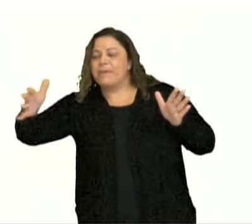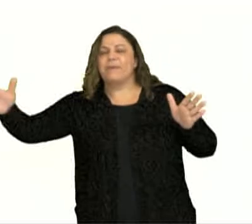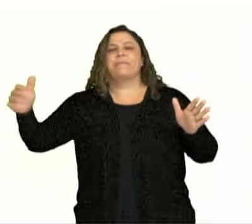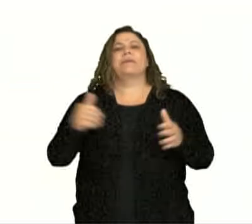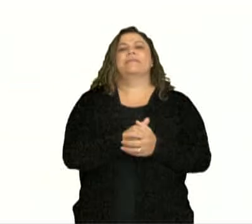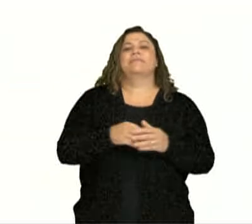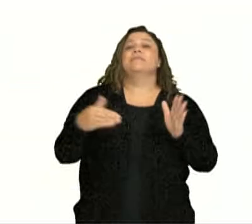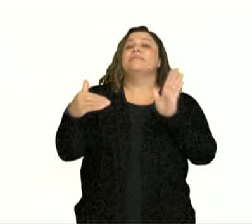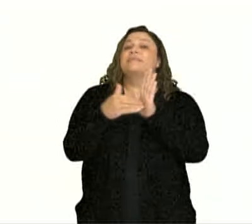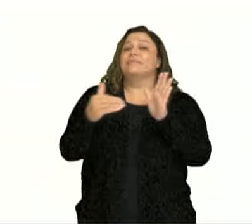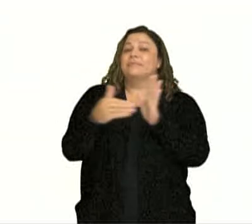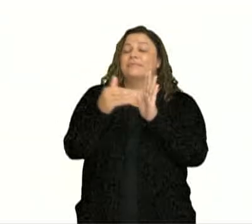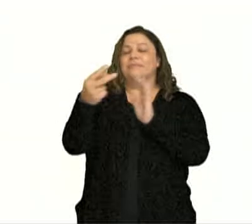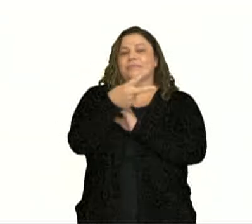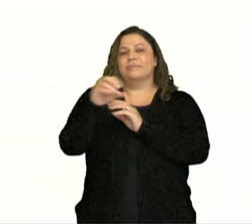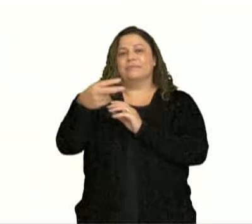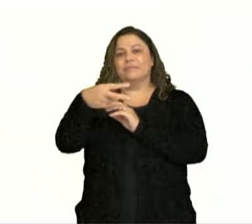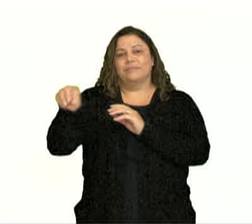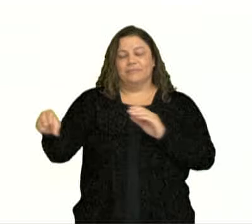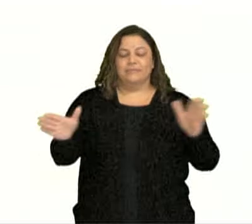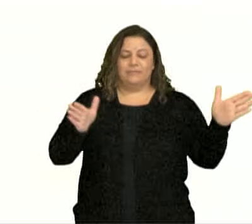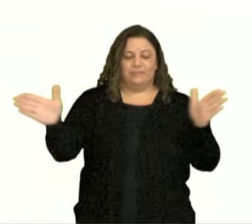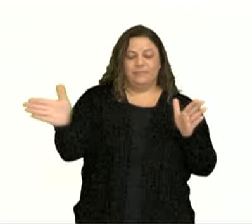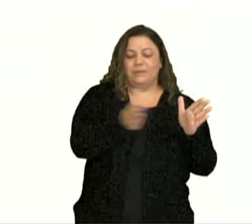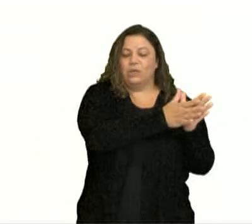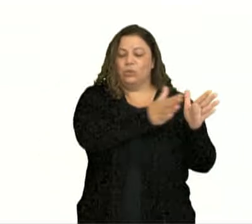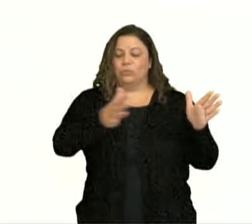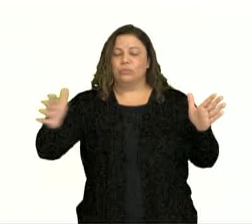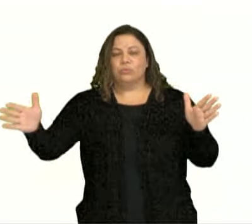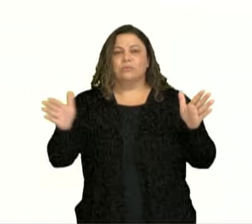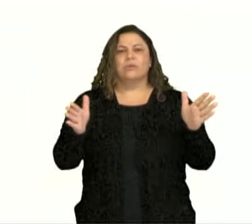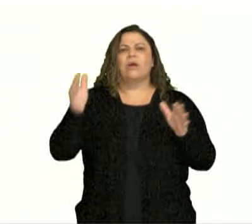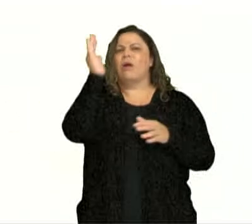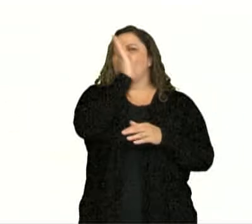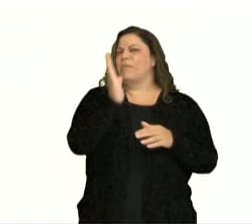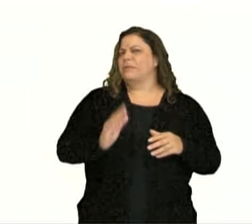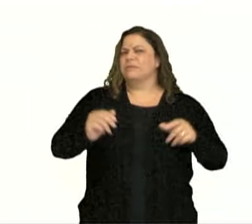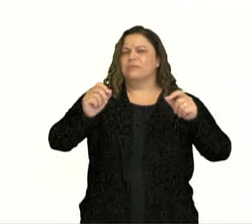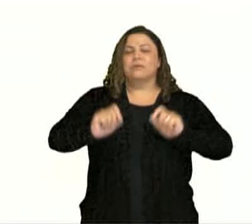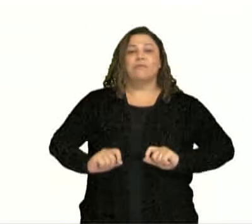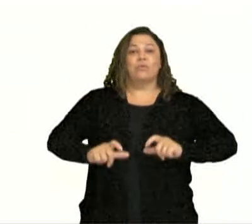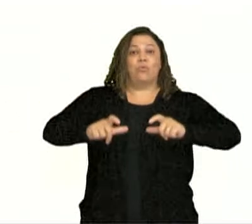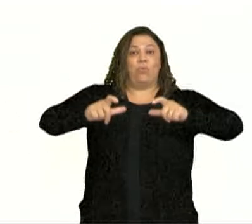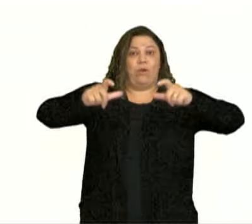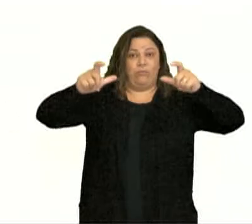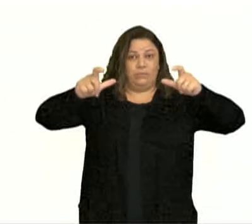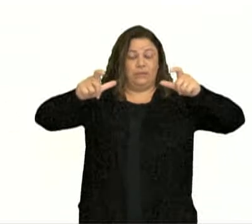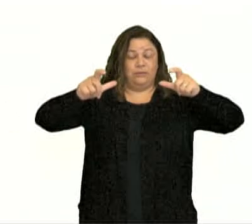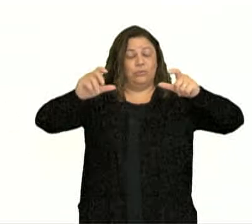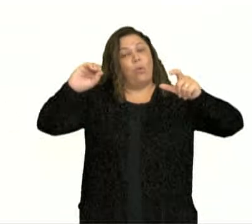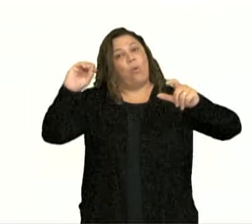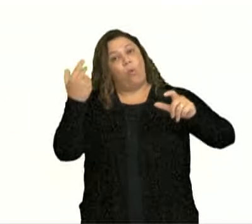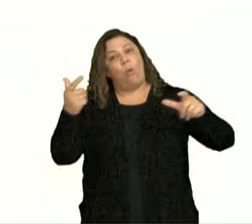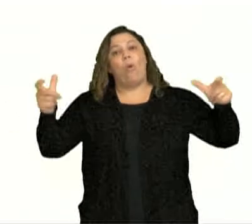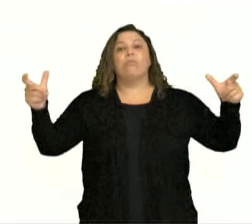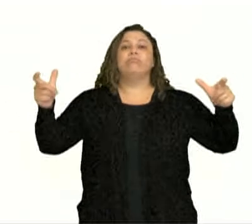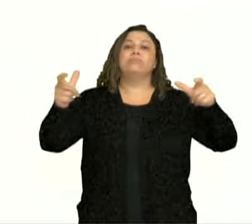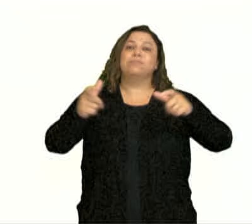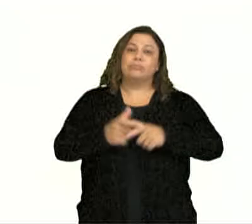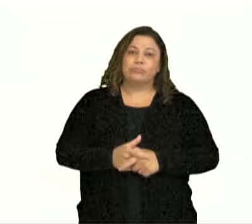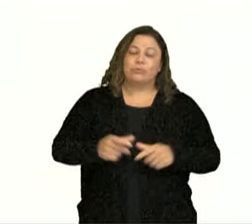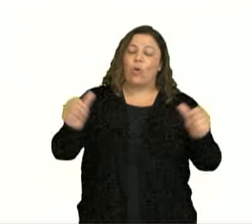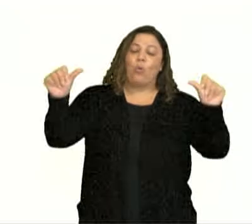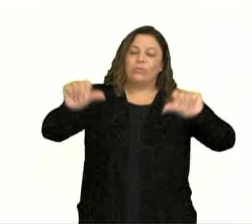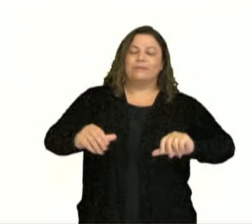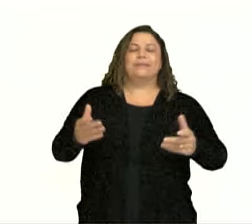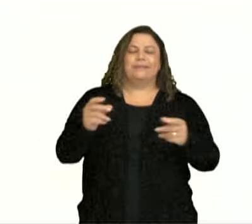2010 e 2020. Durante os anos, o Brasil teve um aumento da natalidade ou teve um declínio?